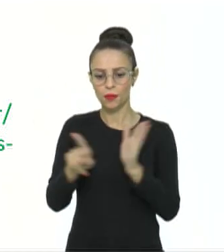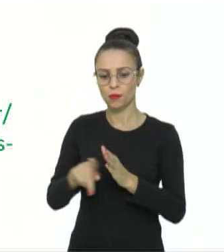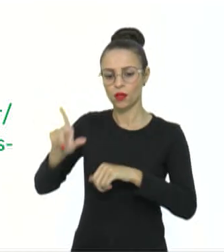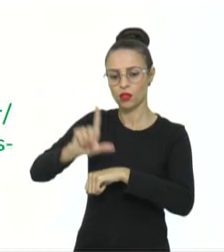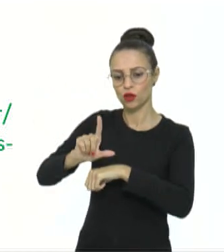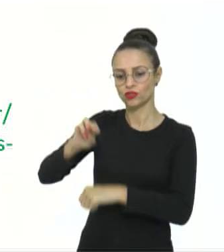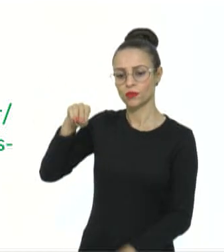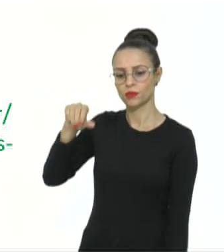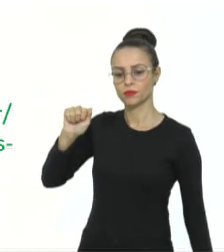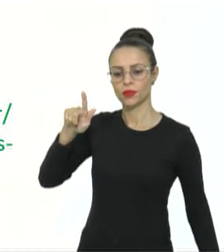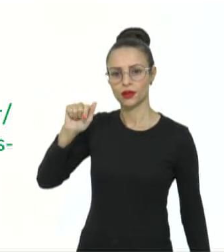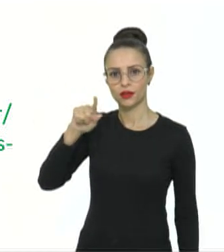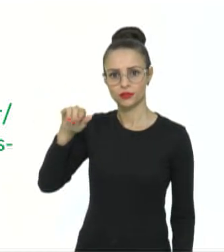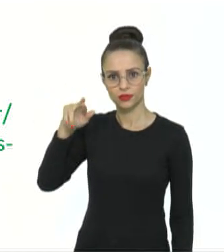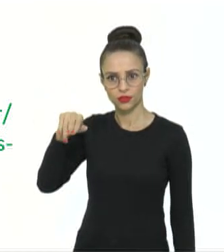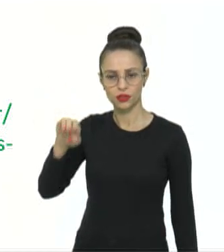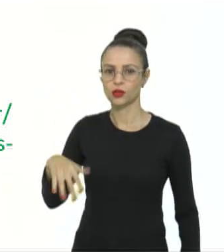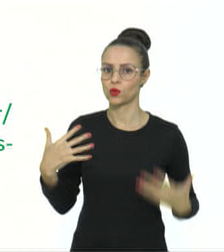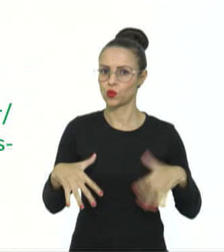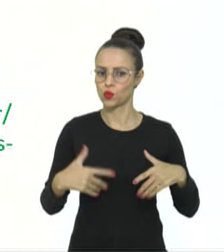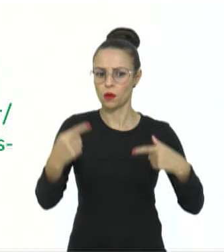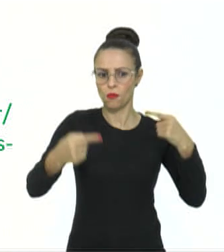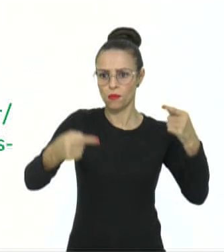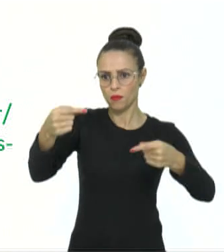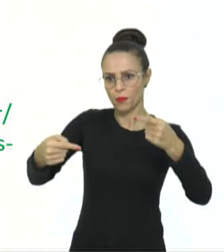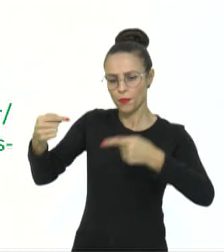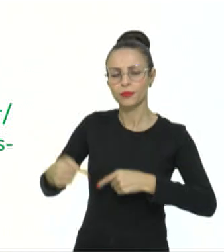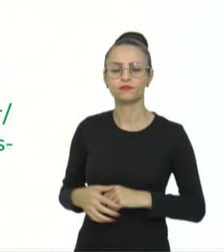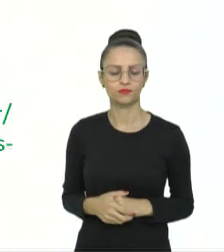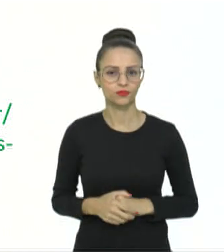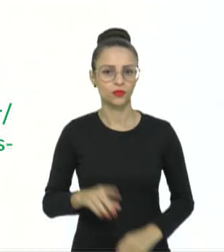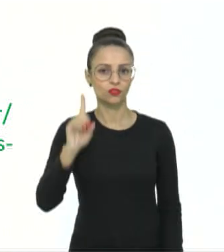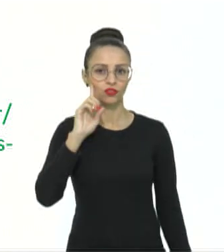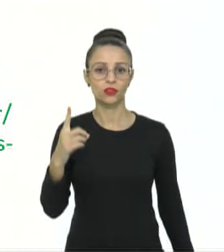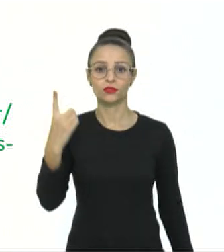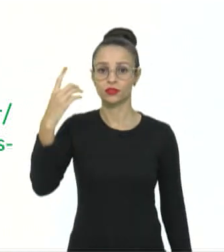negros causa polêmica. Então, a data